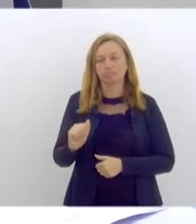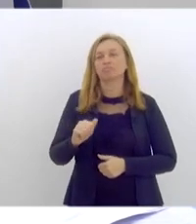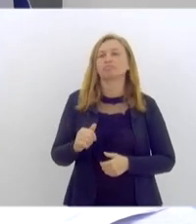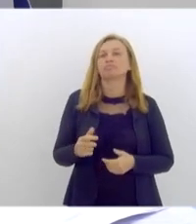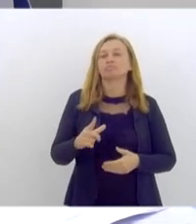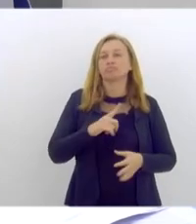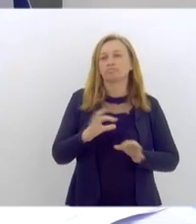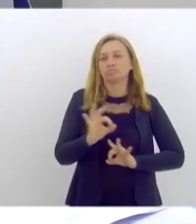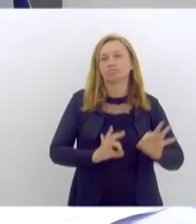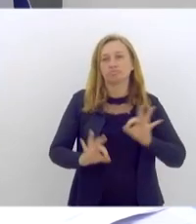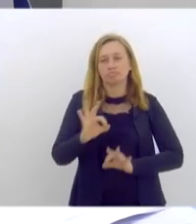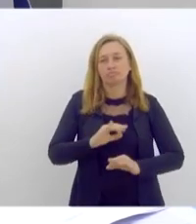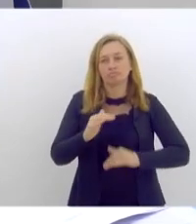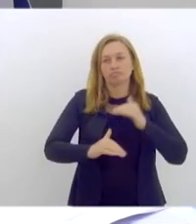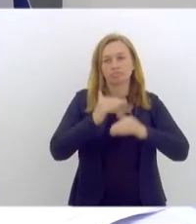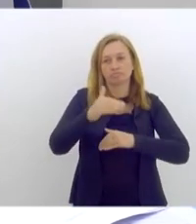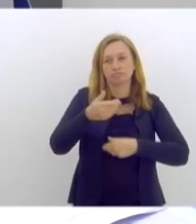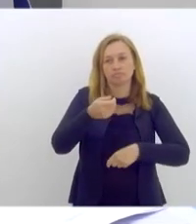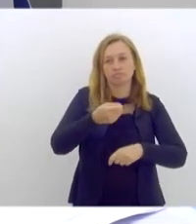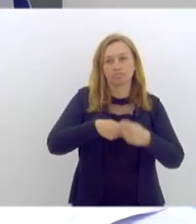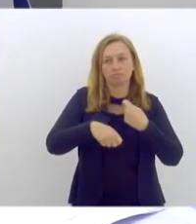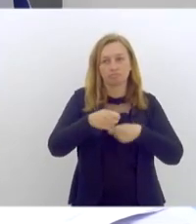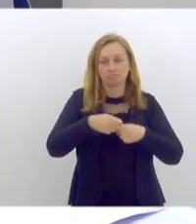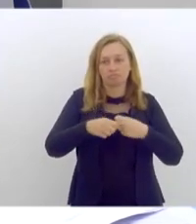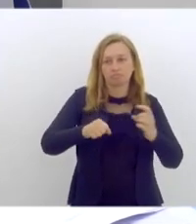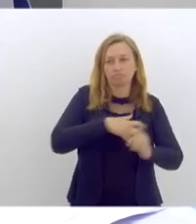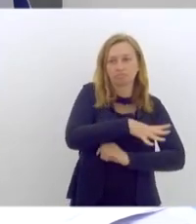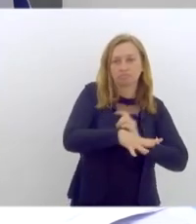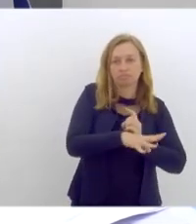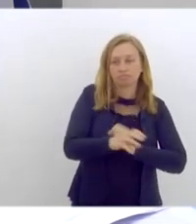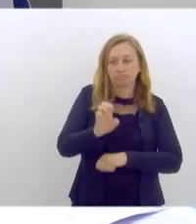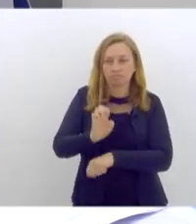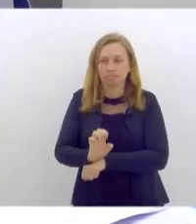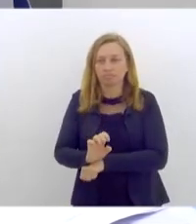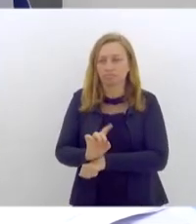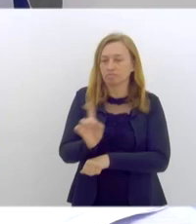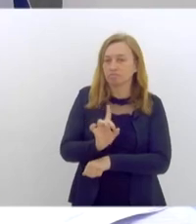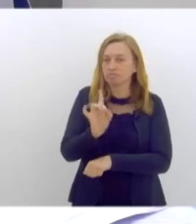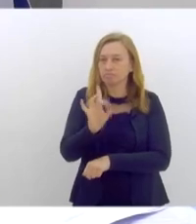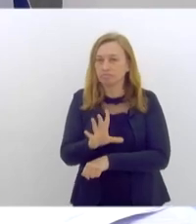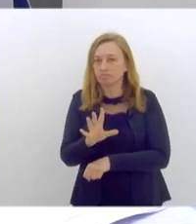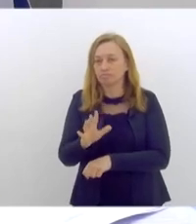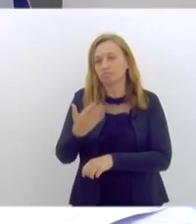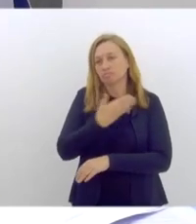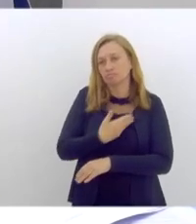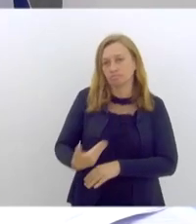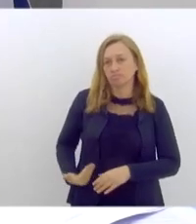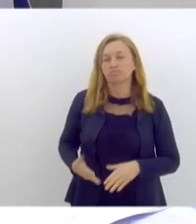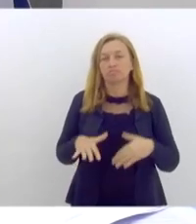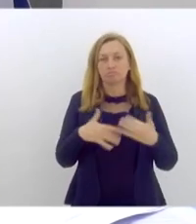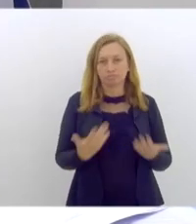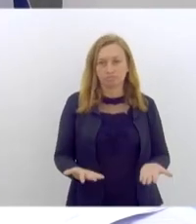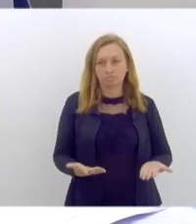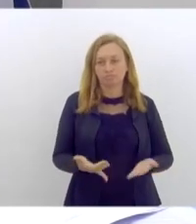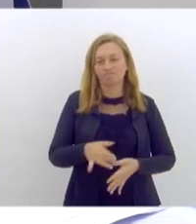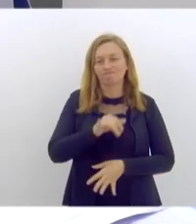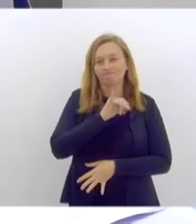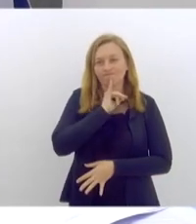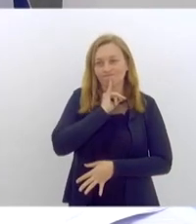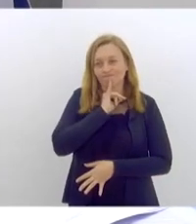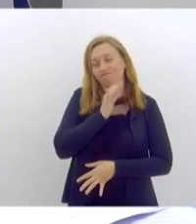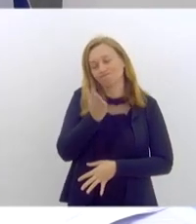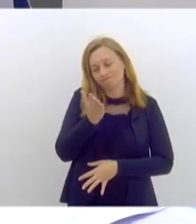tem um plano estratégico social de estado e não somente de governo então Infelizmente